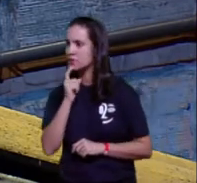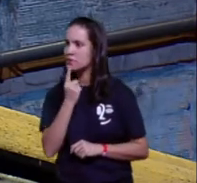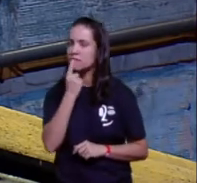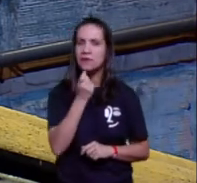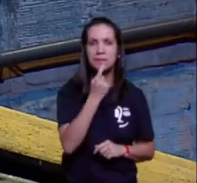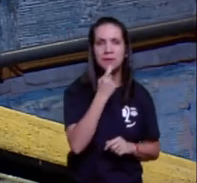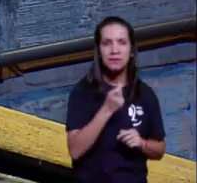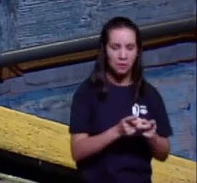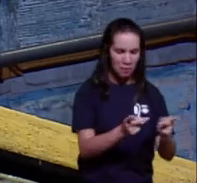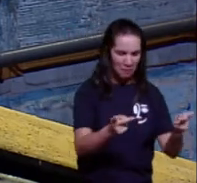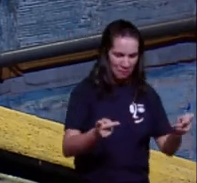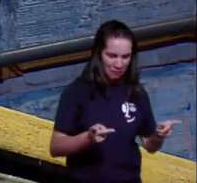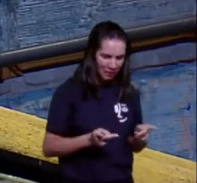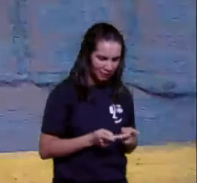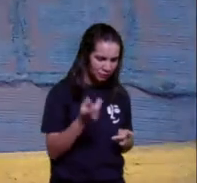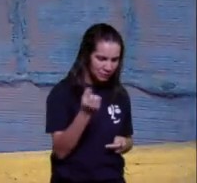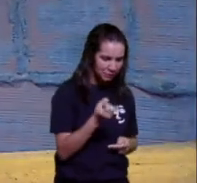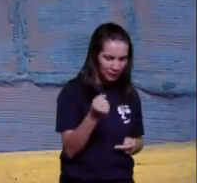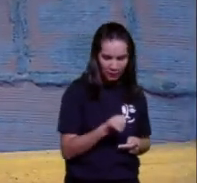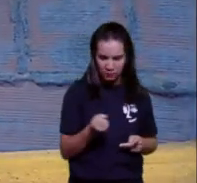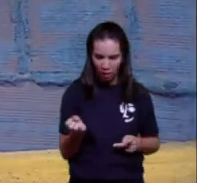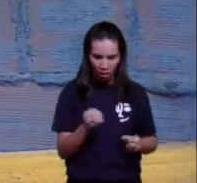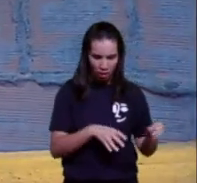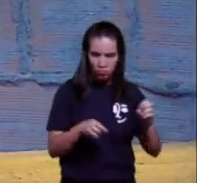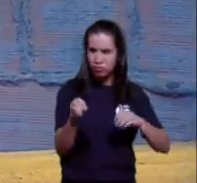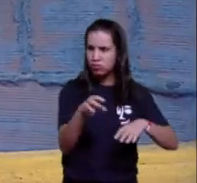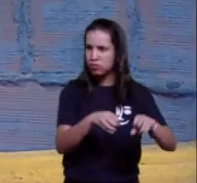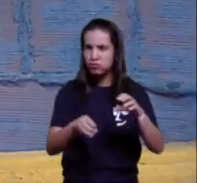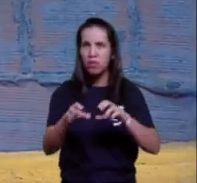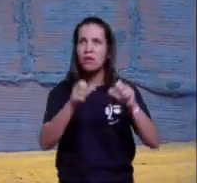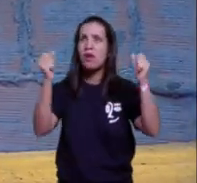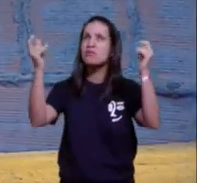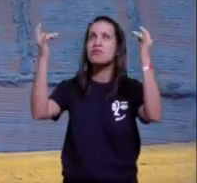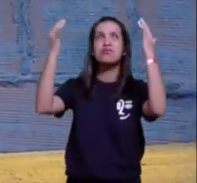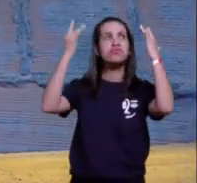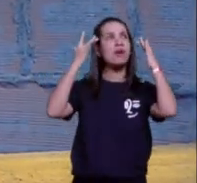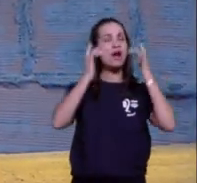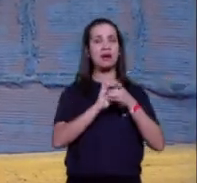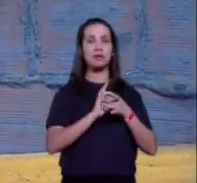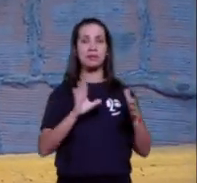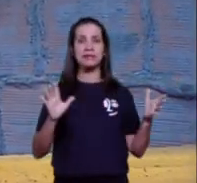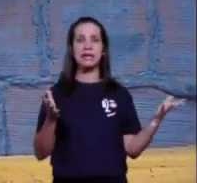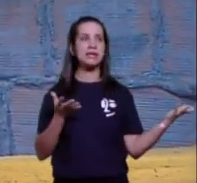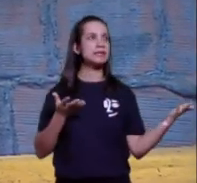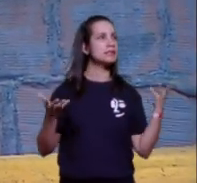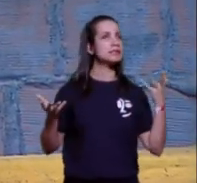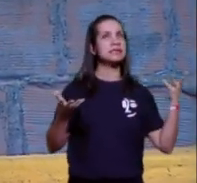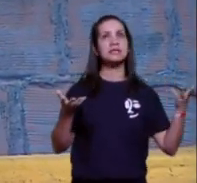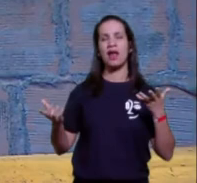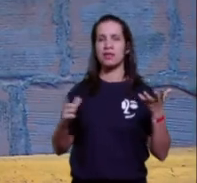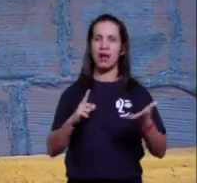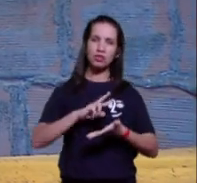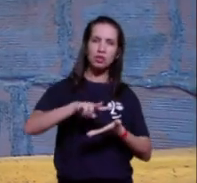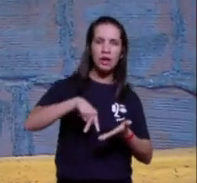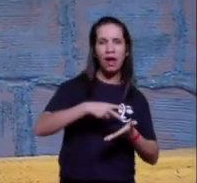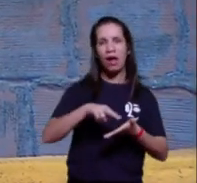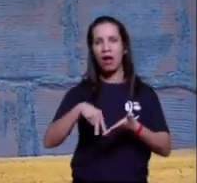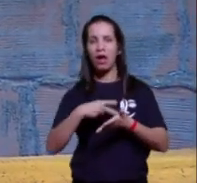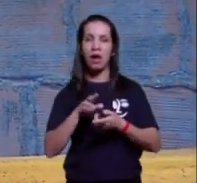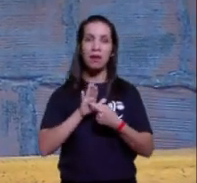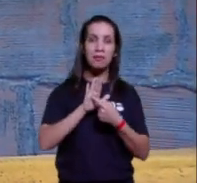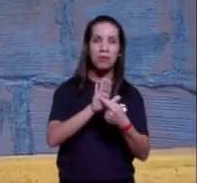pratos brancos. Um banho de sementes que de correntes viera me libertar. E, o seu bailado na dança mostra